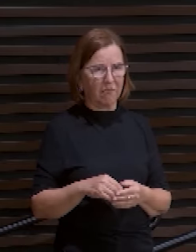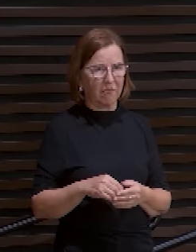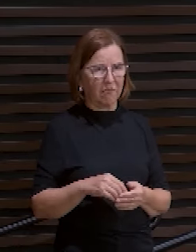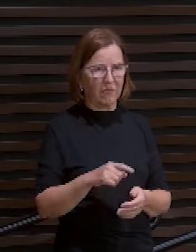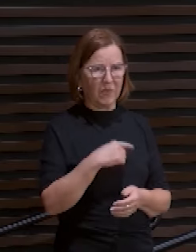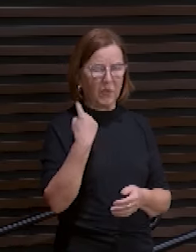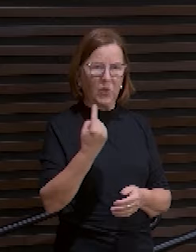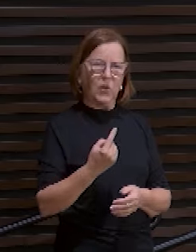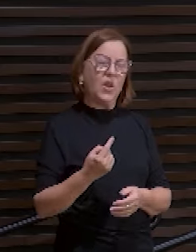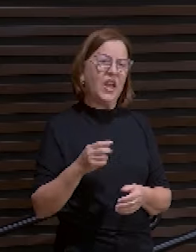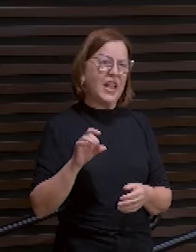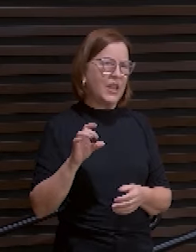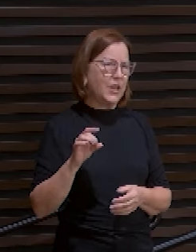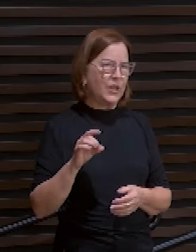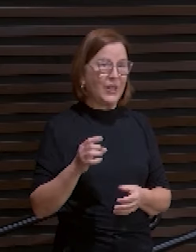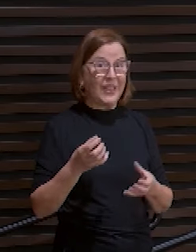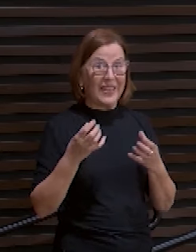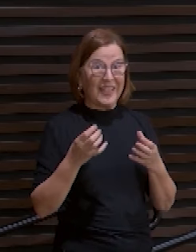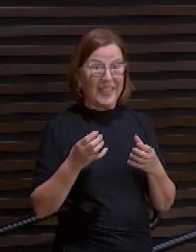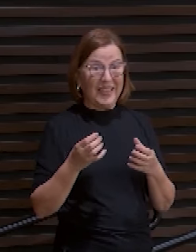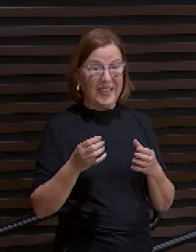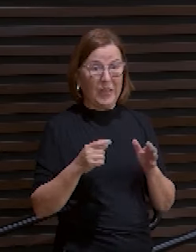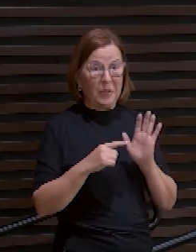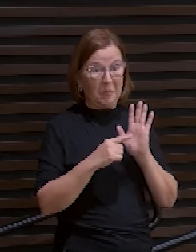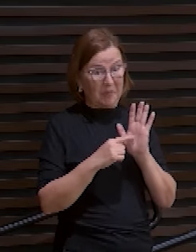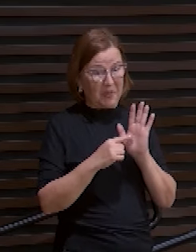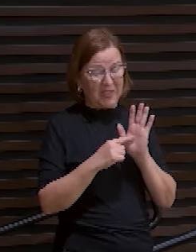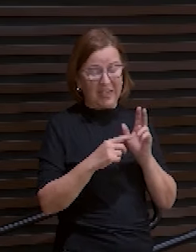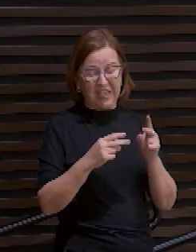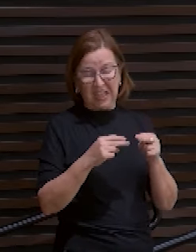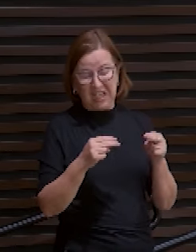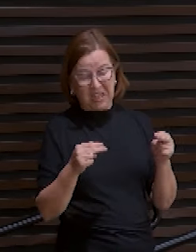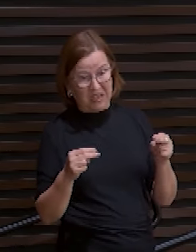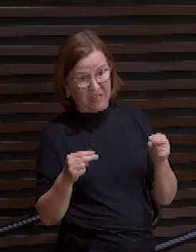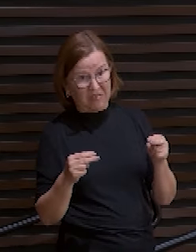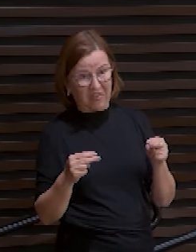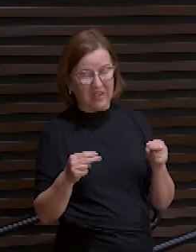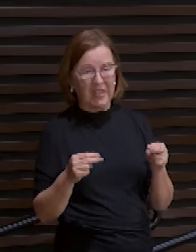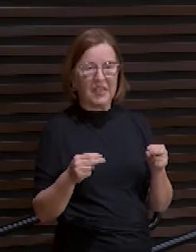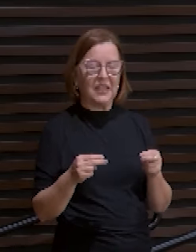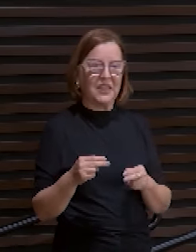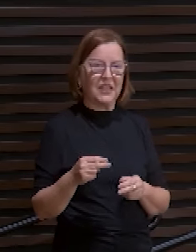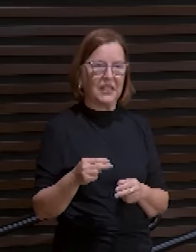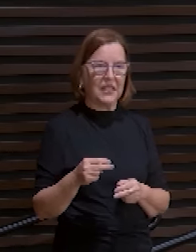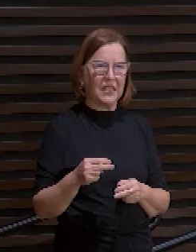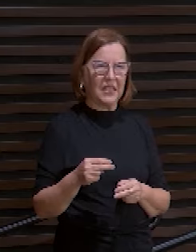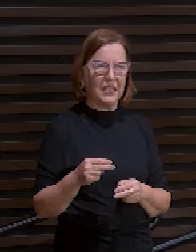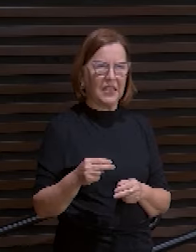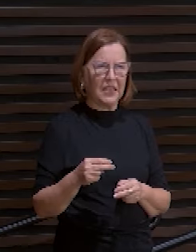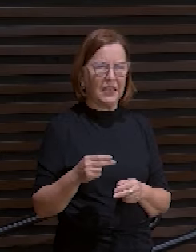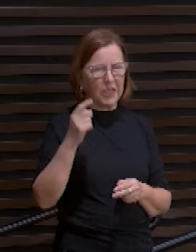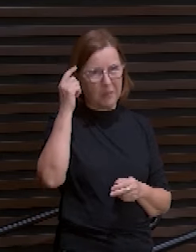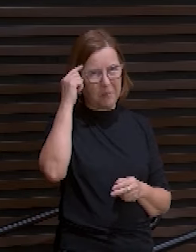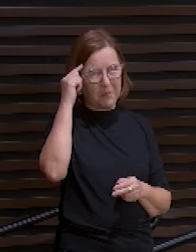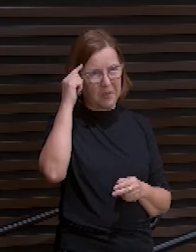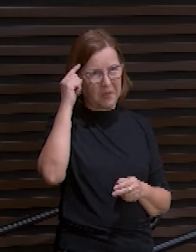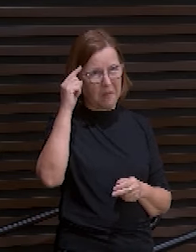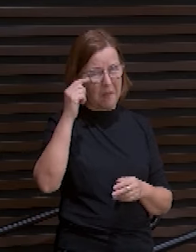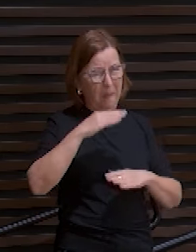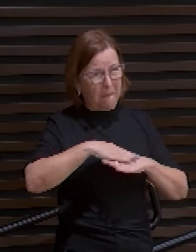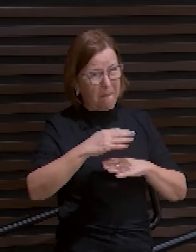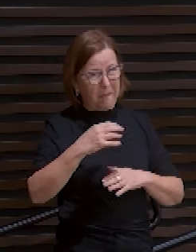que é pensamos ser mais grave mas os nossos relacionamentos estão